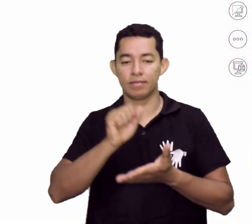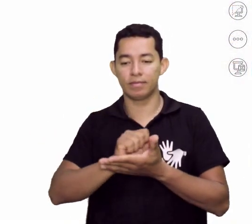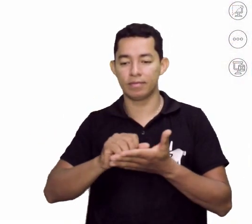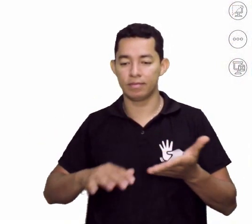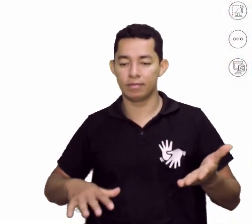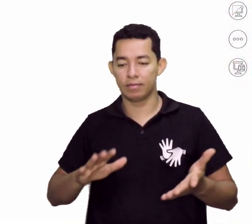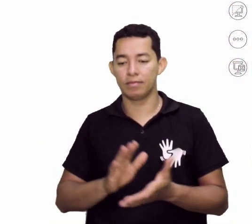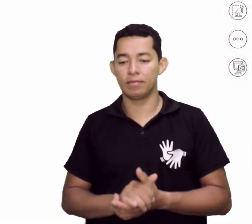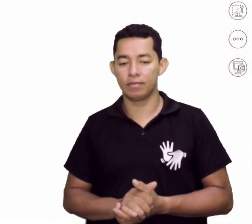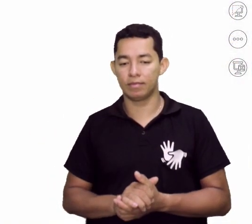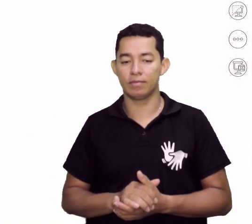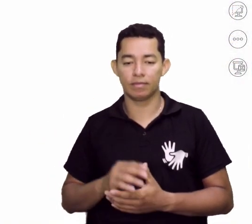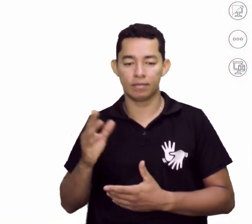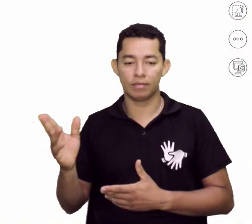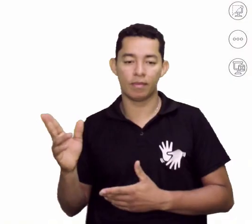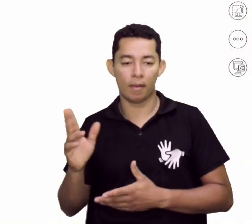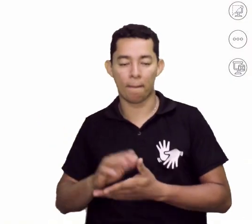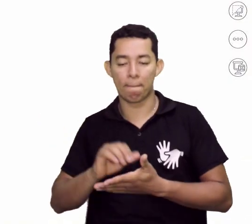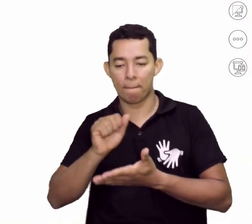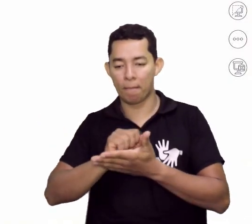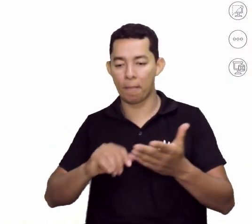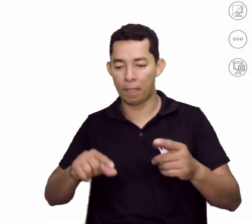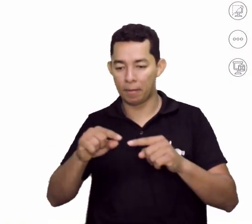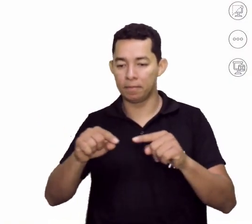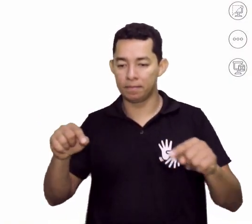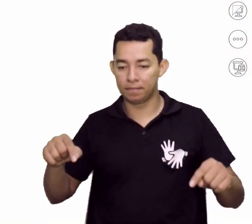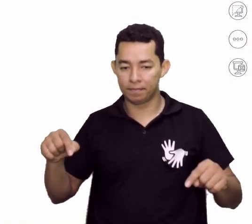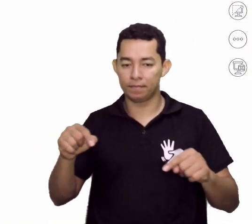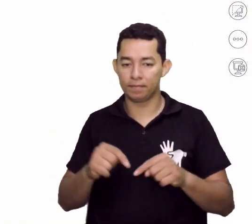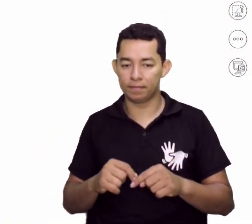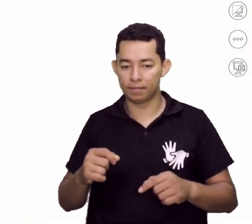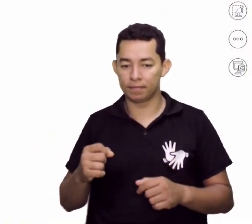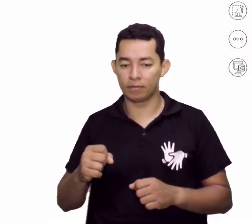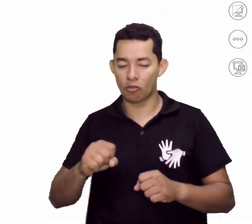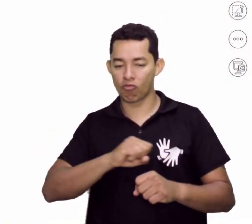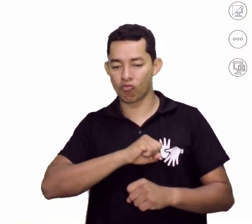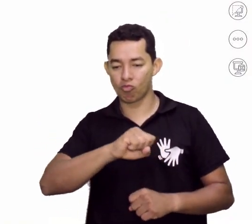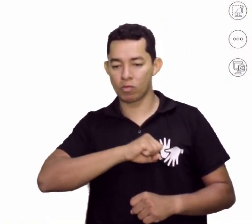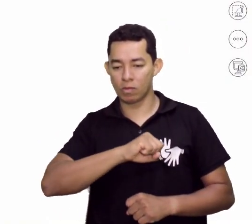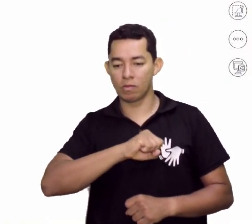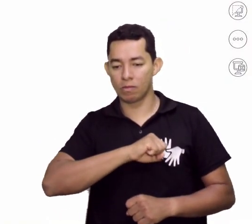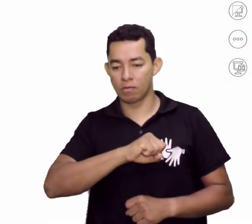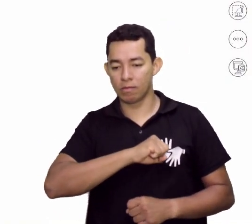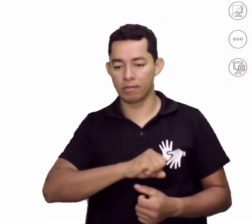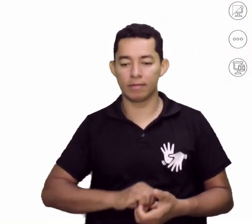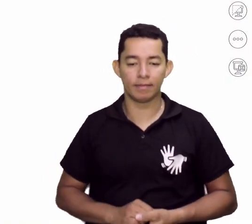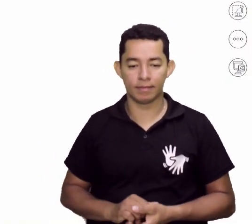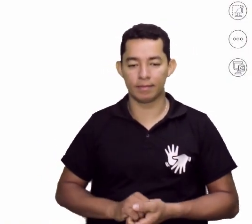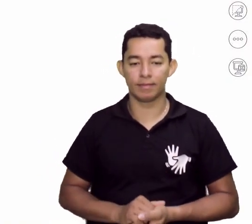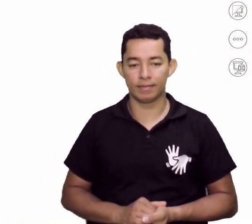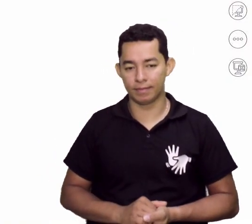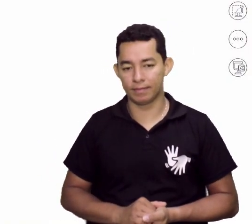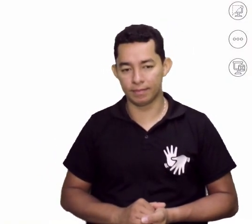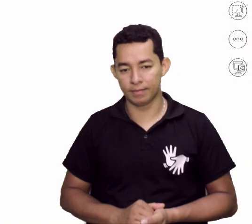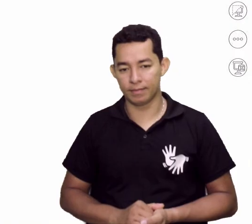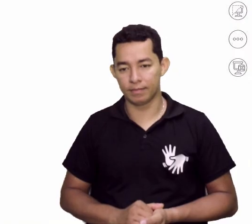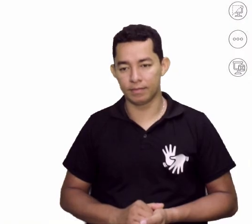Olha aí, tá vendo? Nossa atividade de sala. Pum, pum, pum, pum. Bora lá.